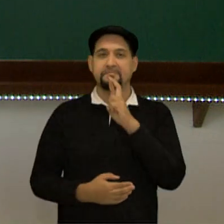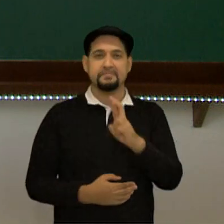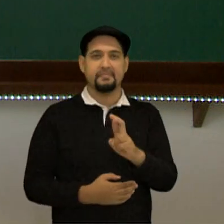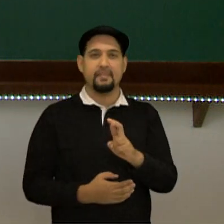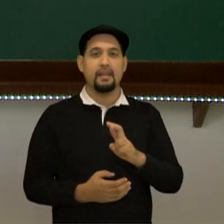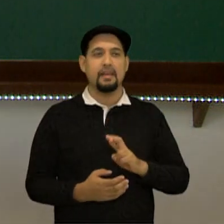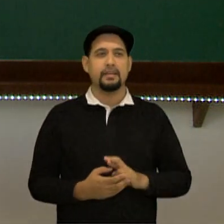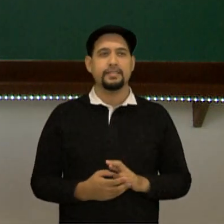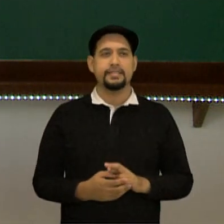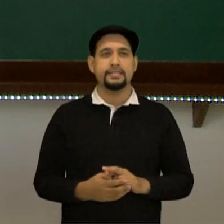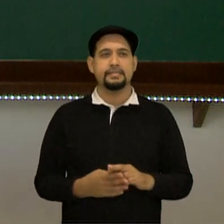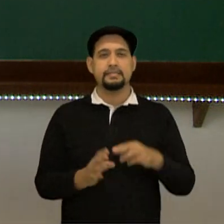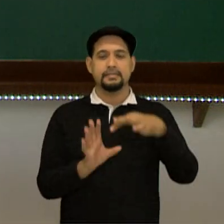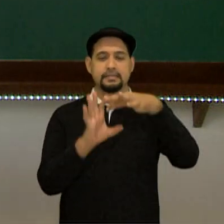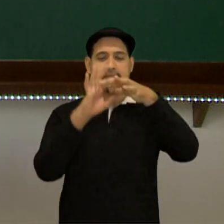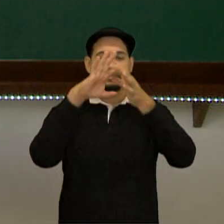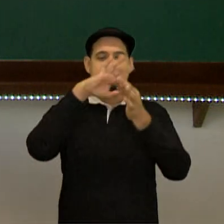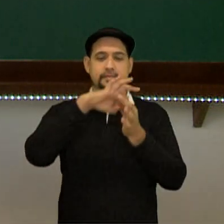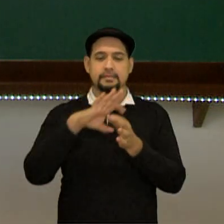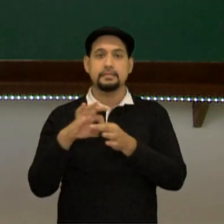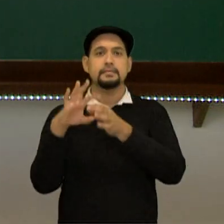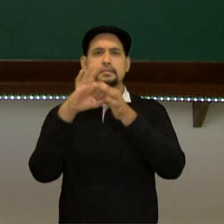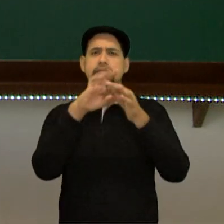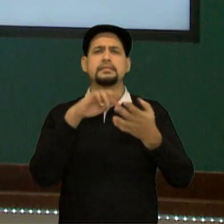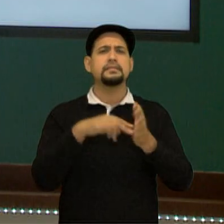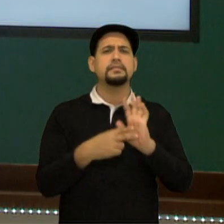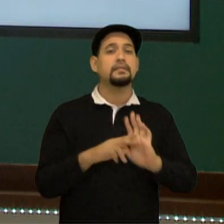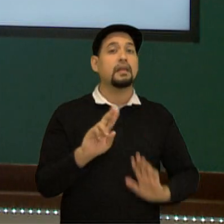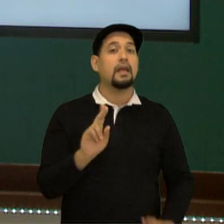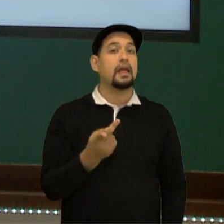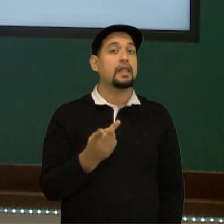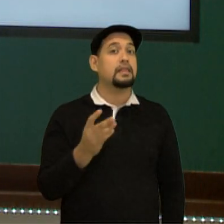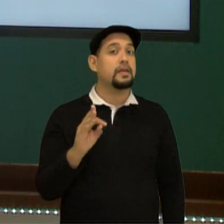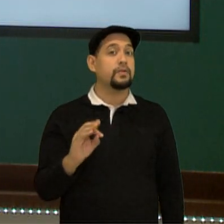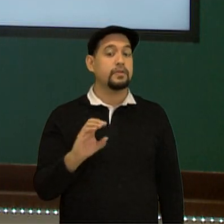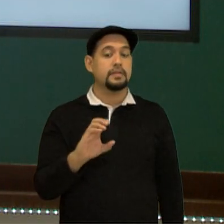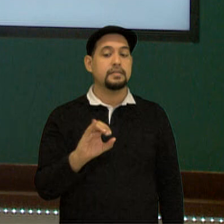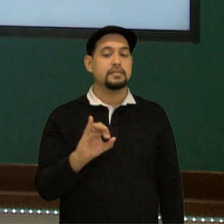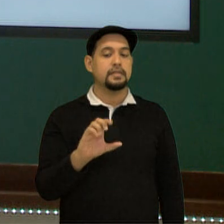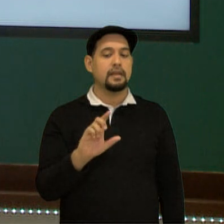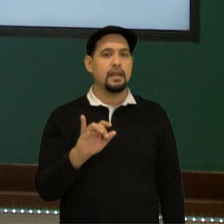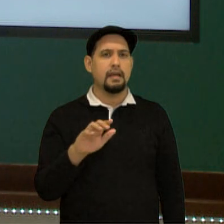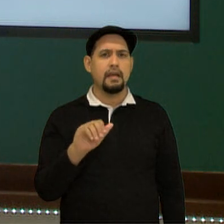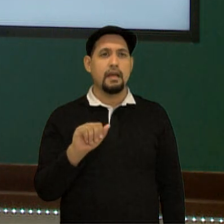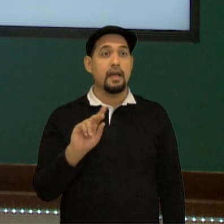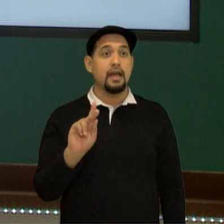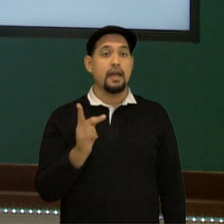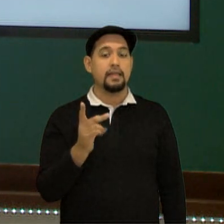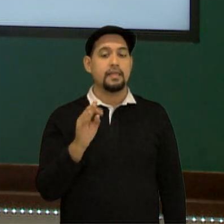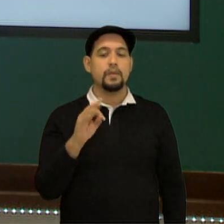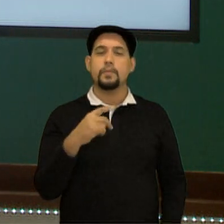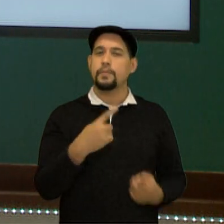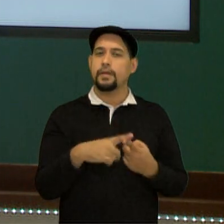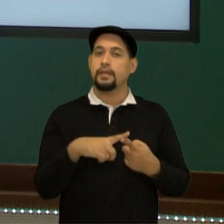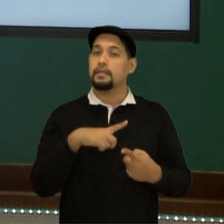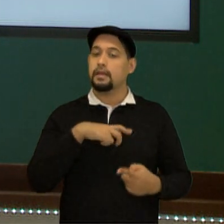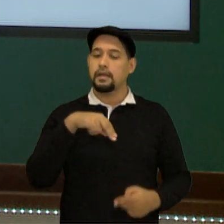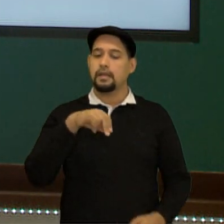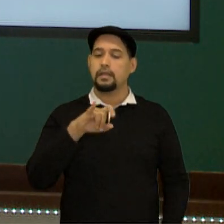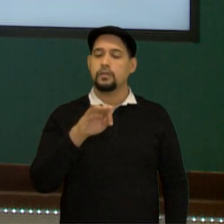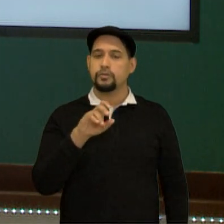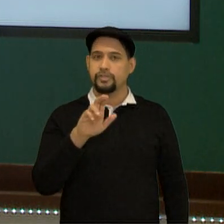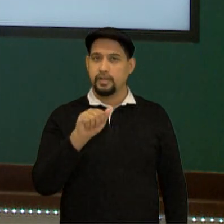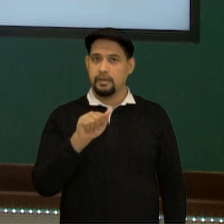A cadeia carbônica, ela é heterocíclica, hétero porque tem um heteroátomo, nitrogênio,